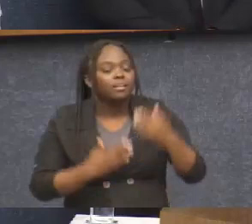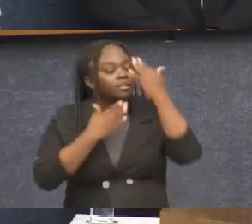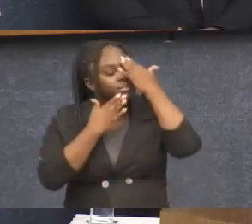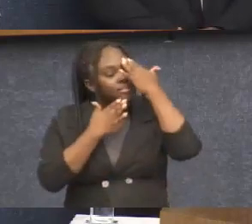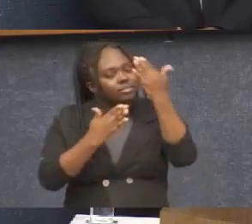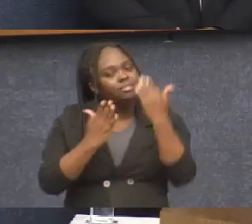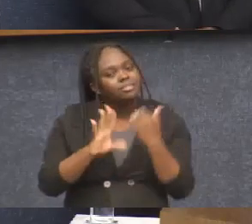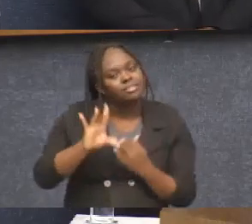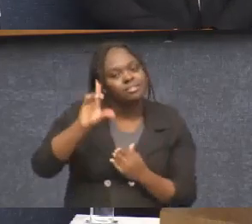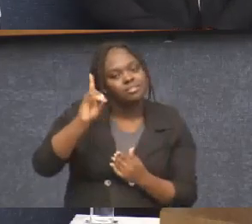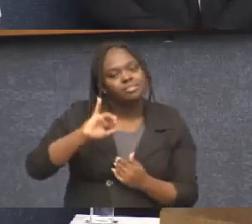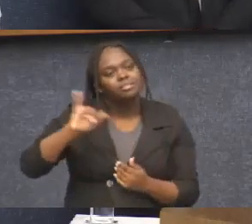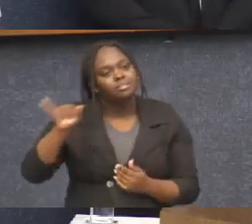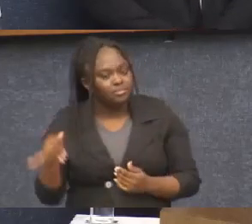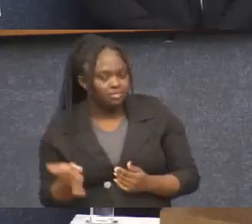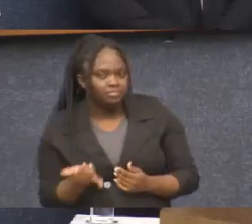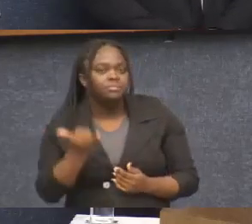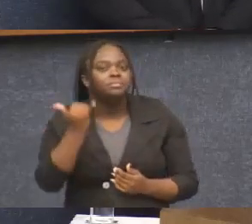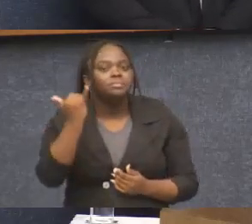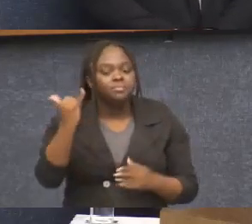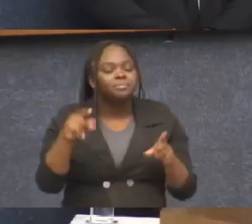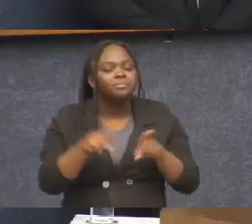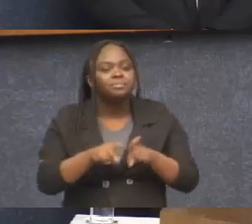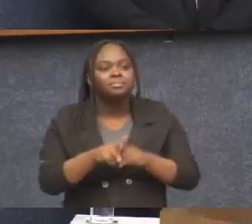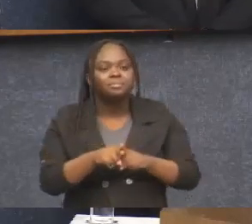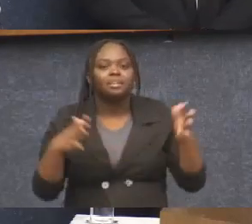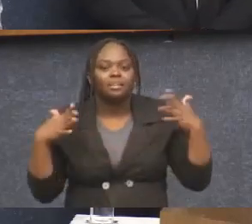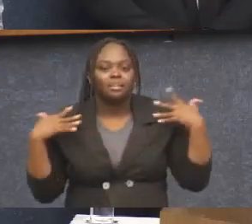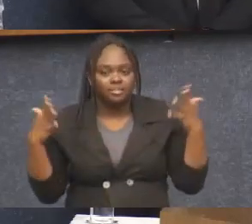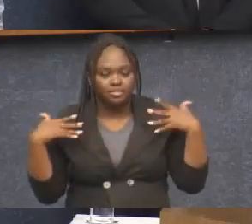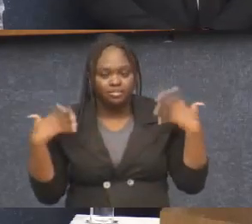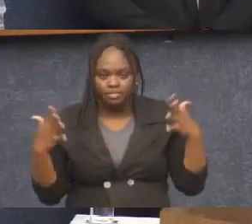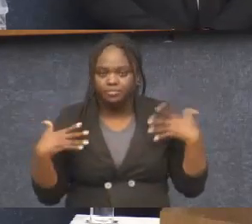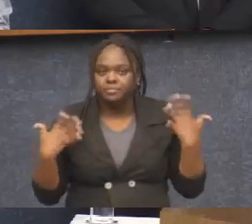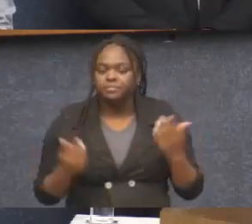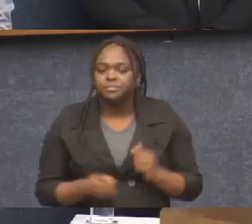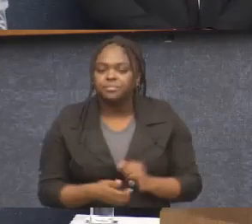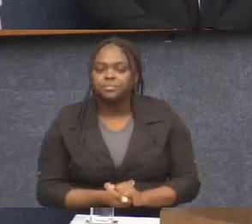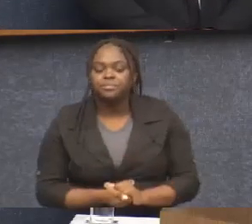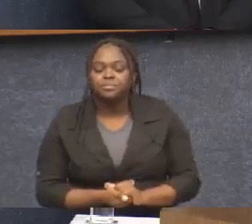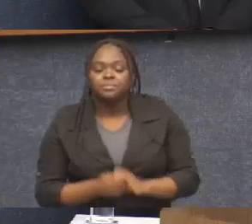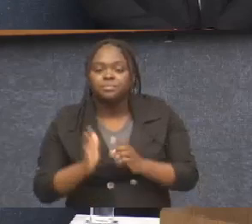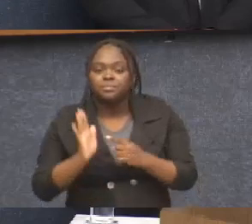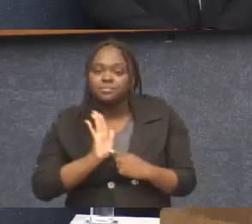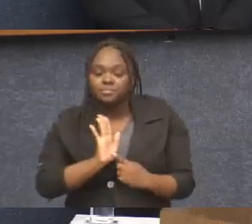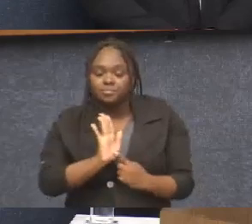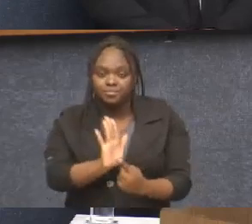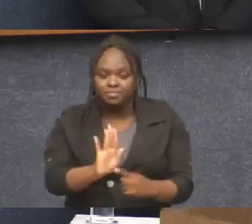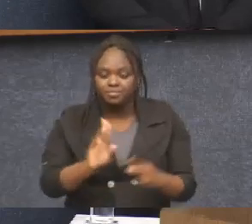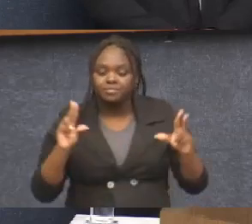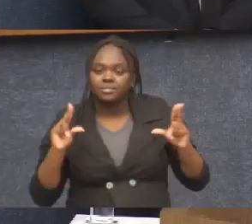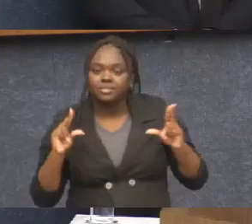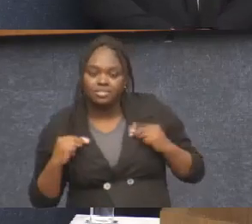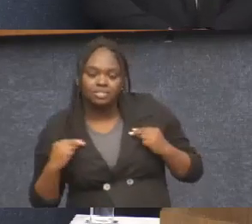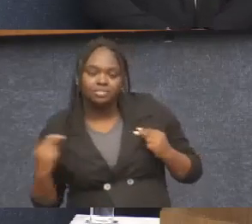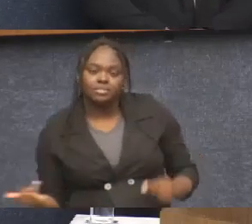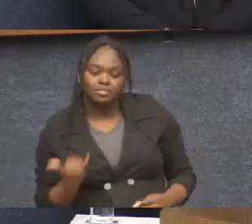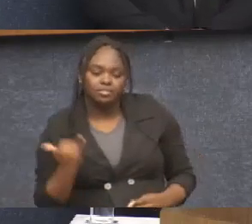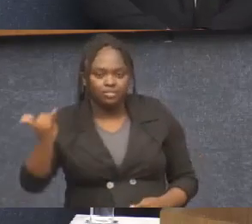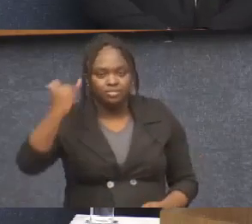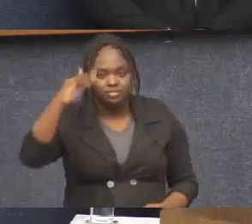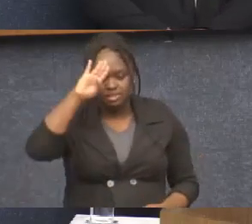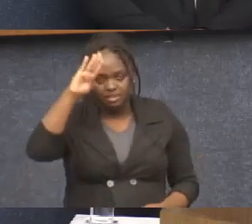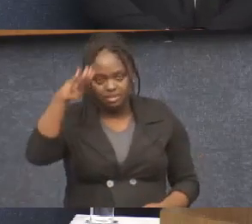Deus por essa oportunidade e reitero a minha satisfação em poder render esta merecida e grandiosa